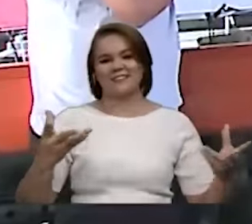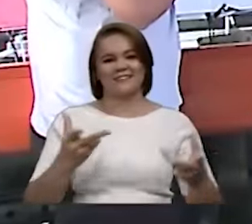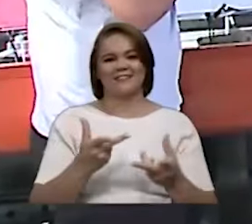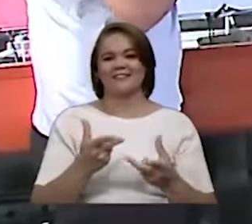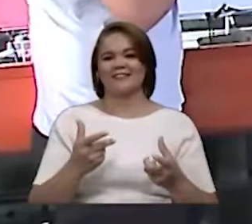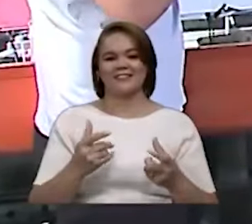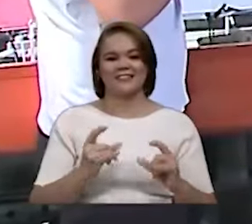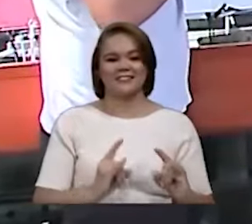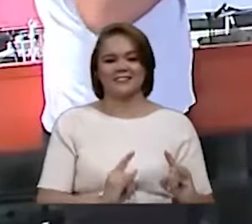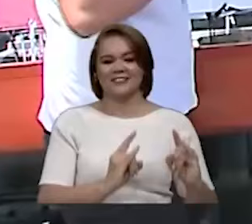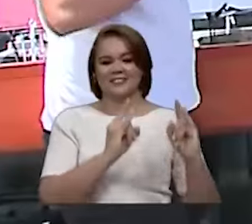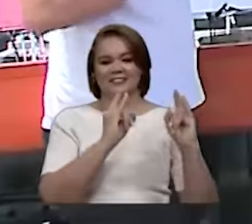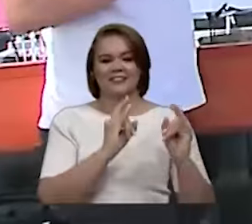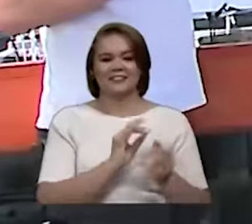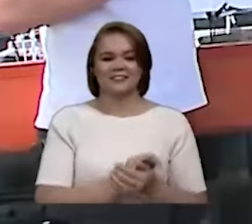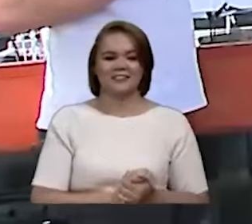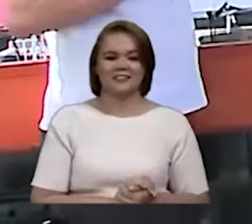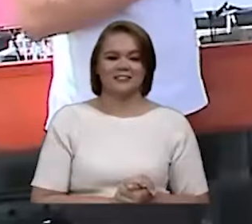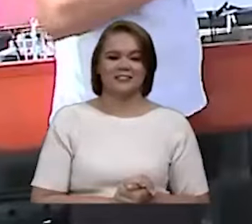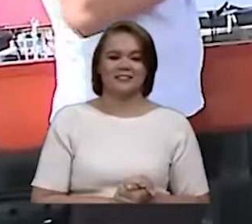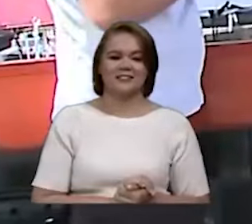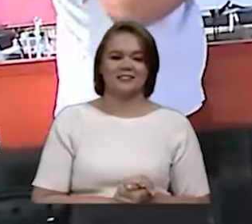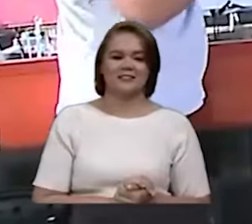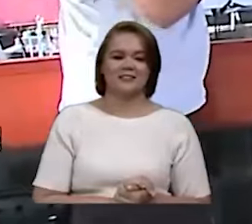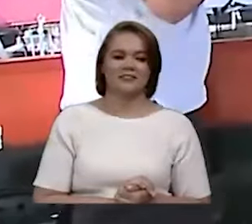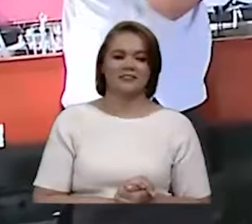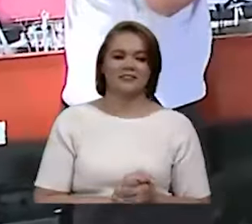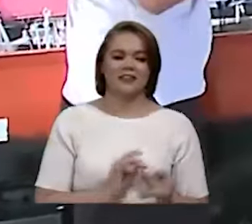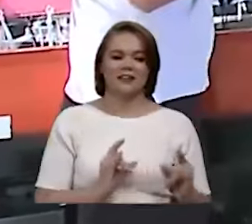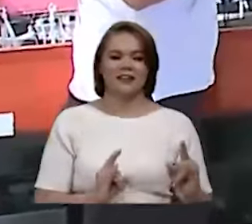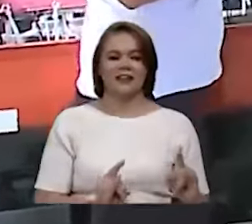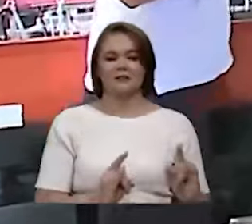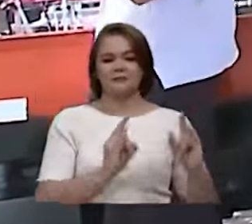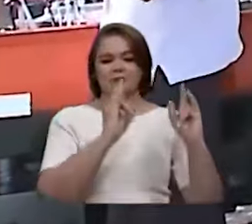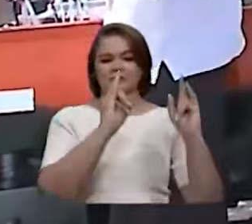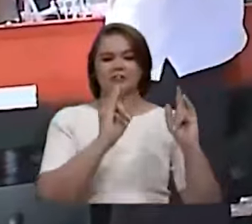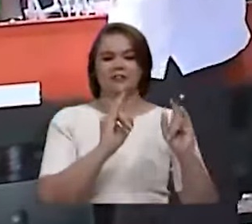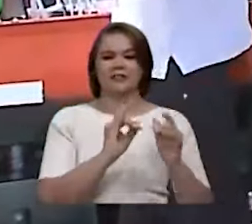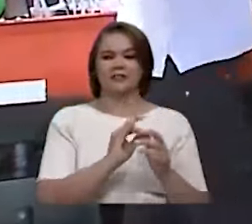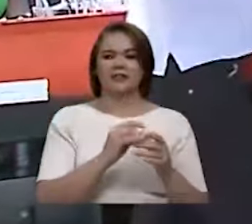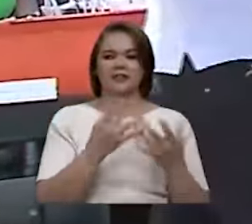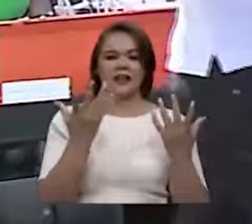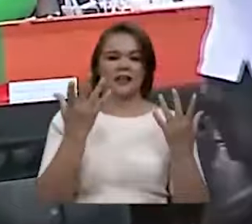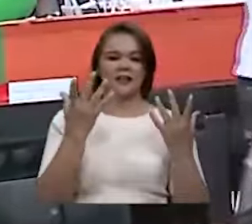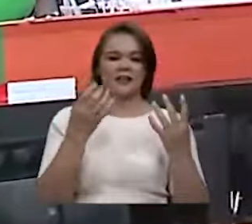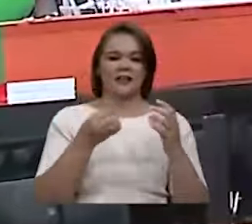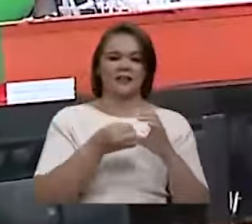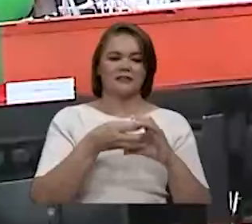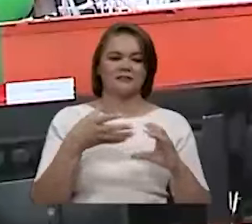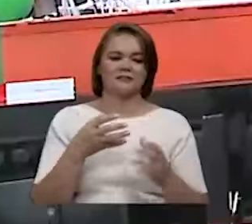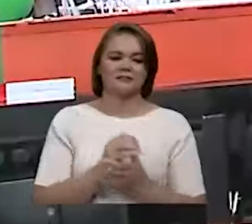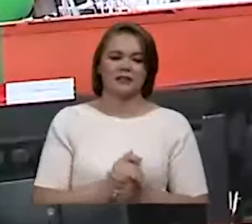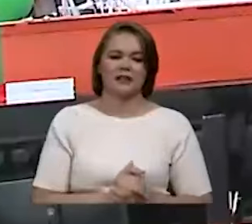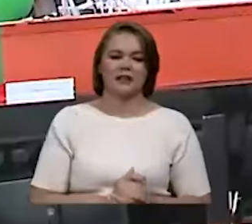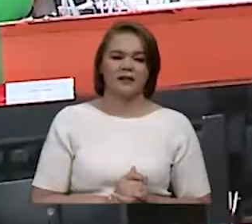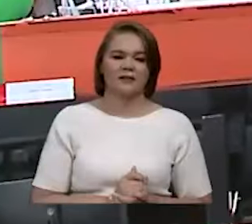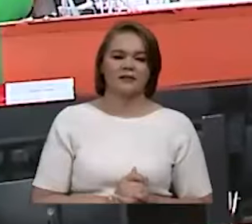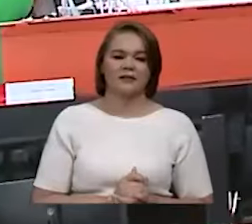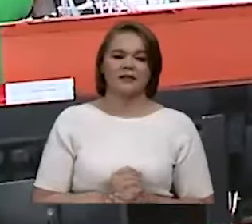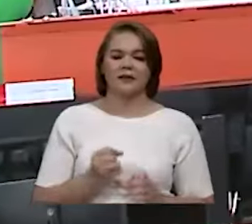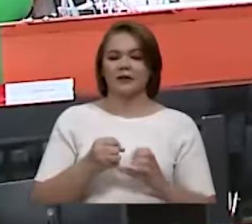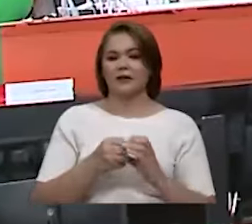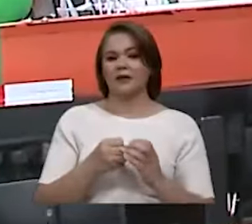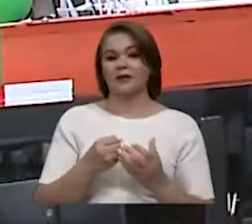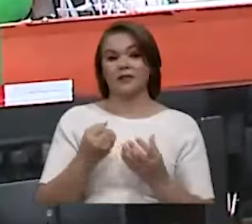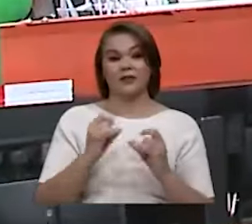esse prédio aqui, essa imagem é ilustrativa, né? Mas você imagine só aqui você nesse apartamento maravilhoso, vendo aqui de cima. É bom demais, gente. Um apartamento,